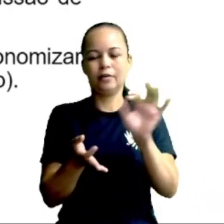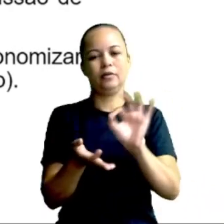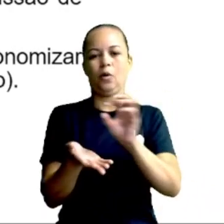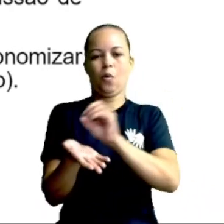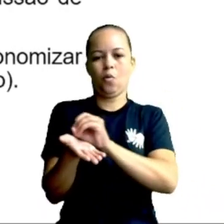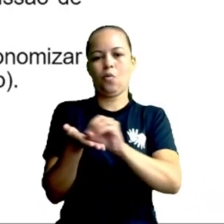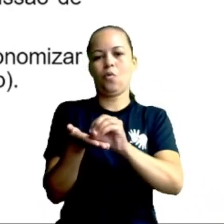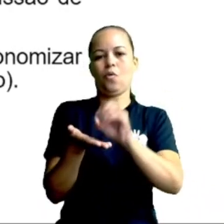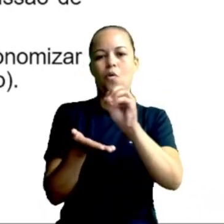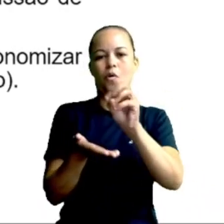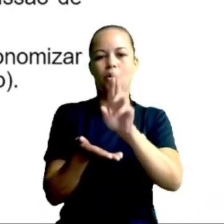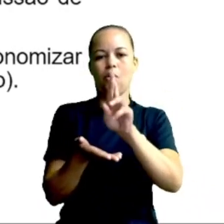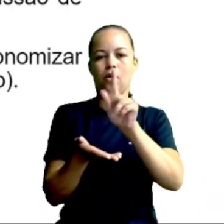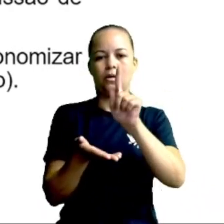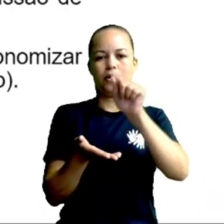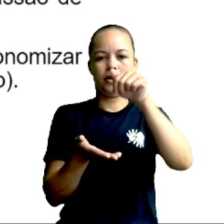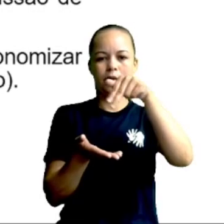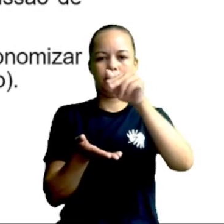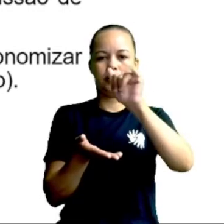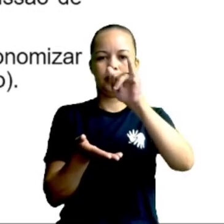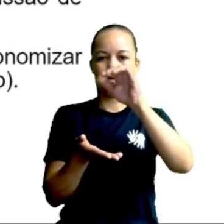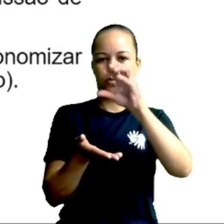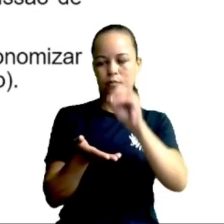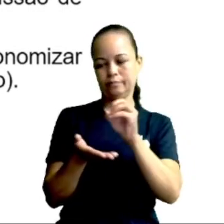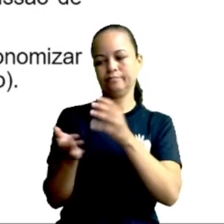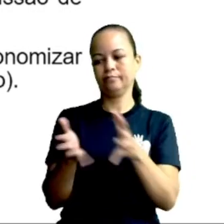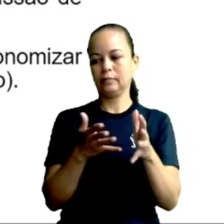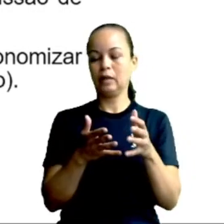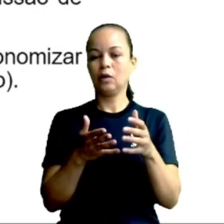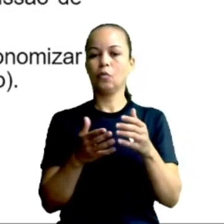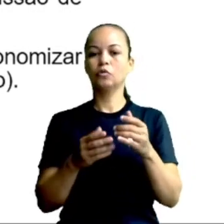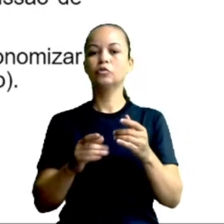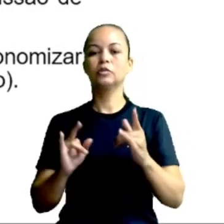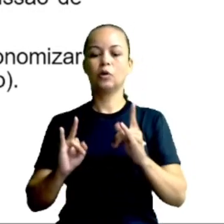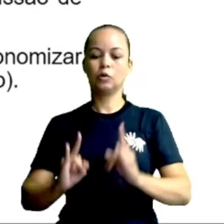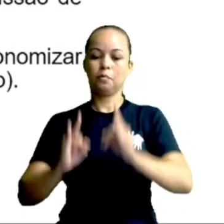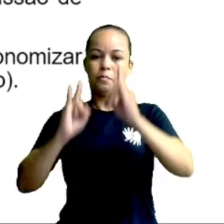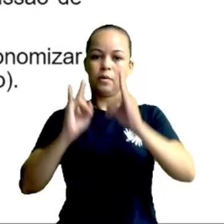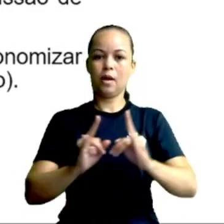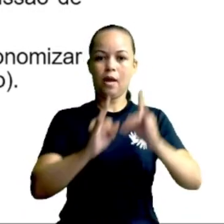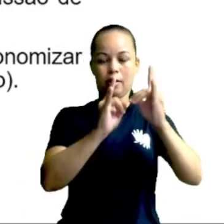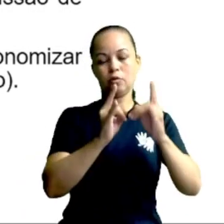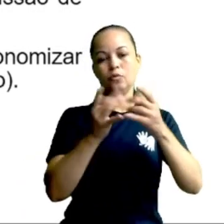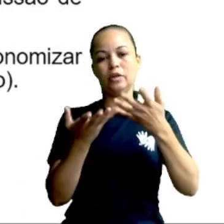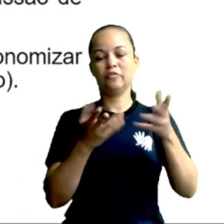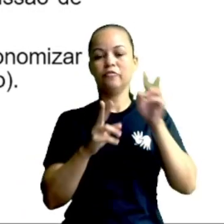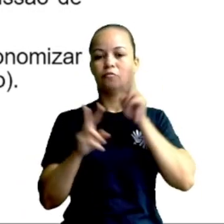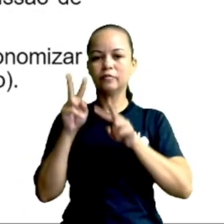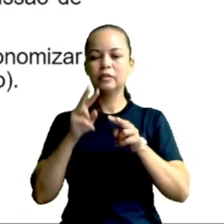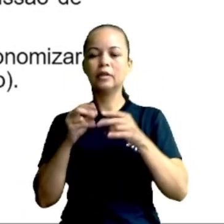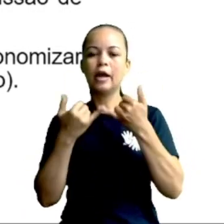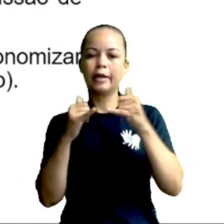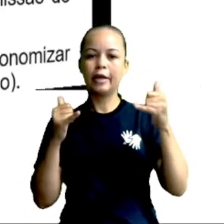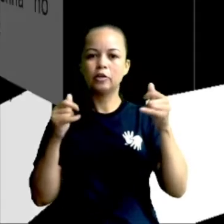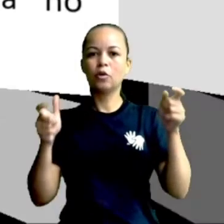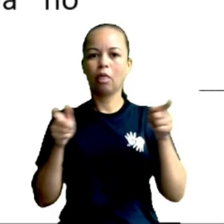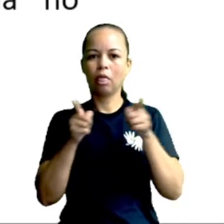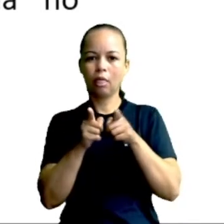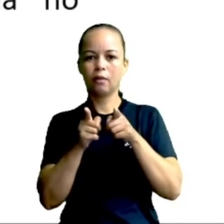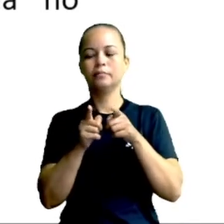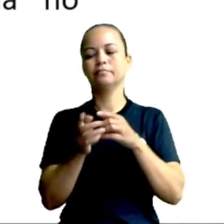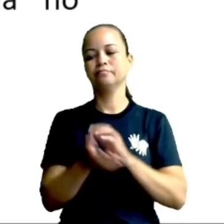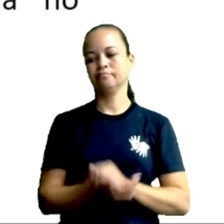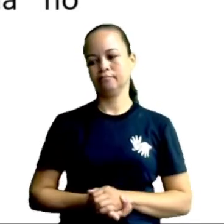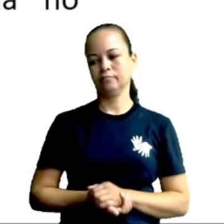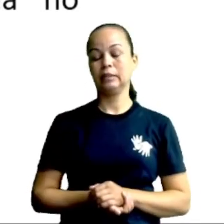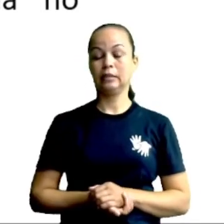químicos. Construção de prédios com implantação de sistemas que visem economizar energia. Então,